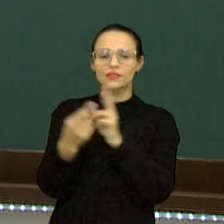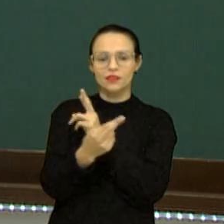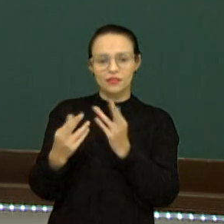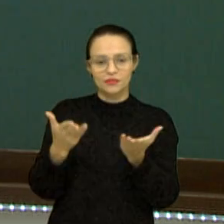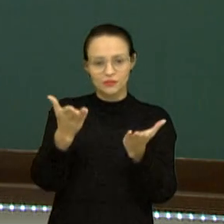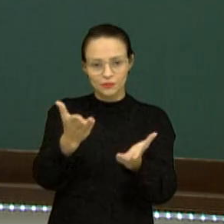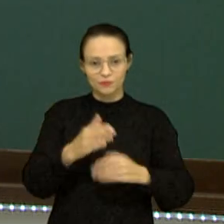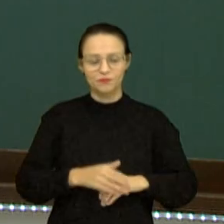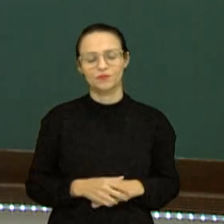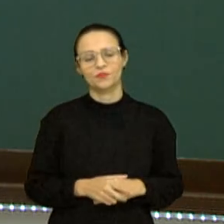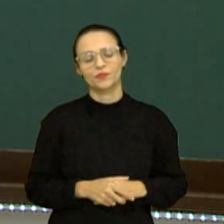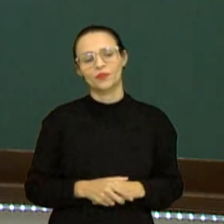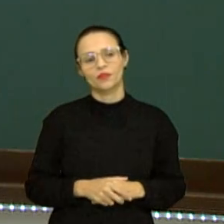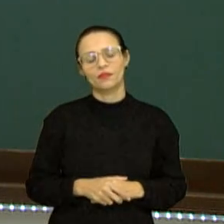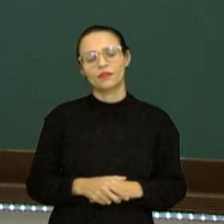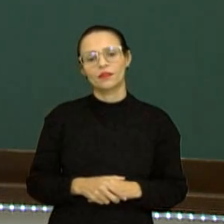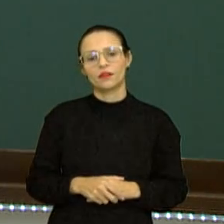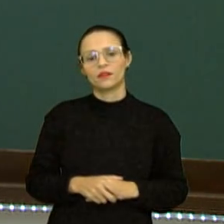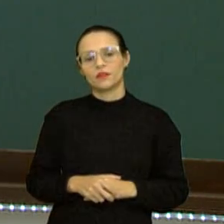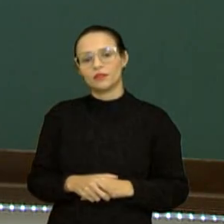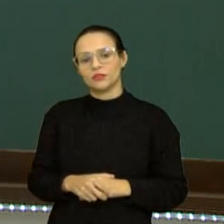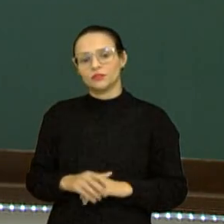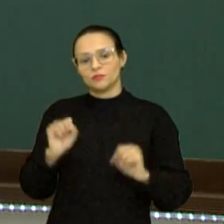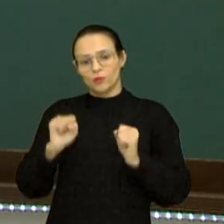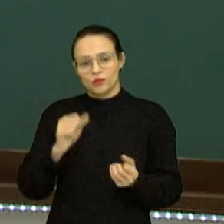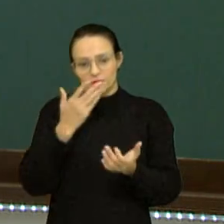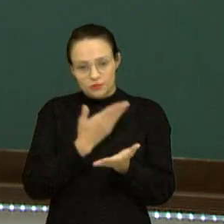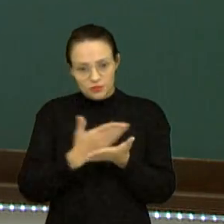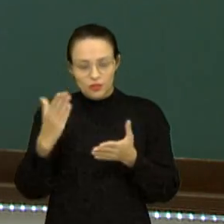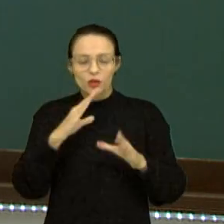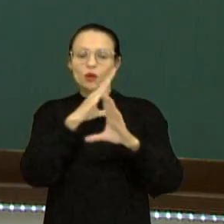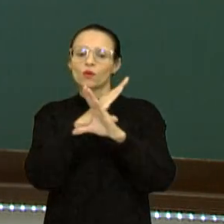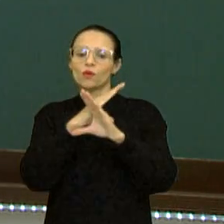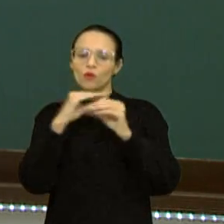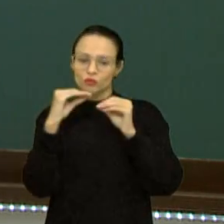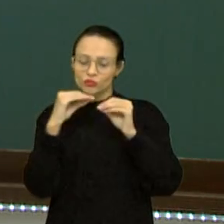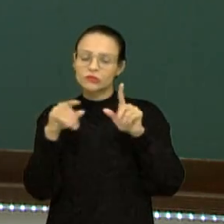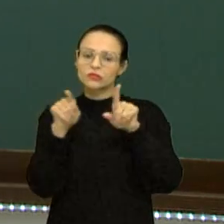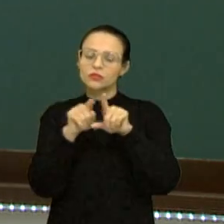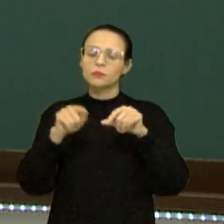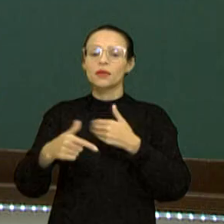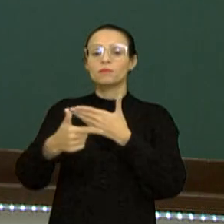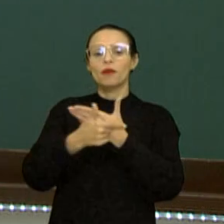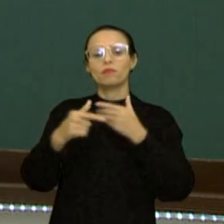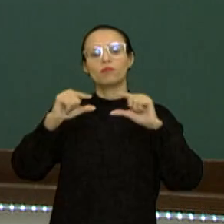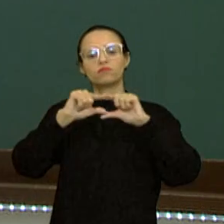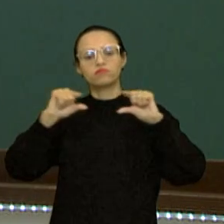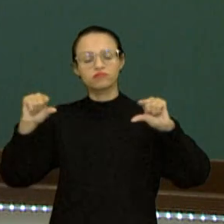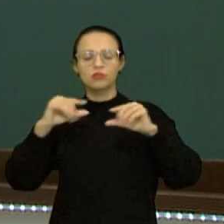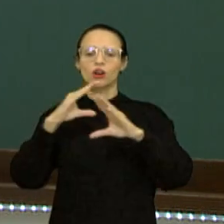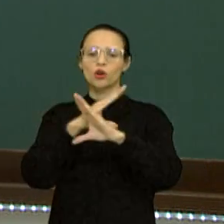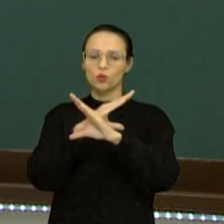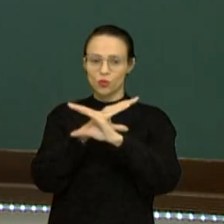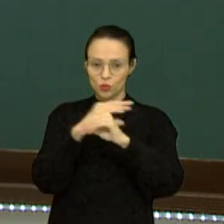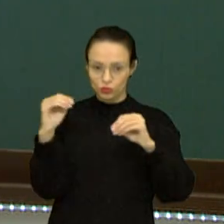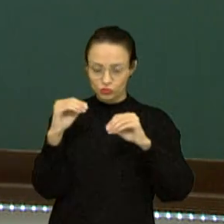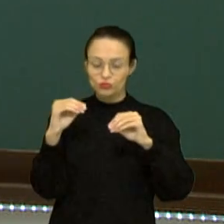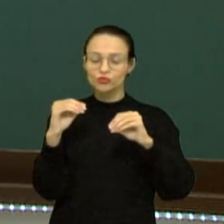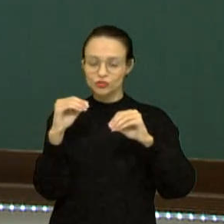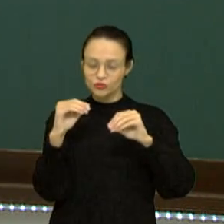estabelecem. Isso mesmo. Elas podem ser introduzidas por conjunções e locuções conjuntivas,